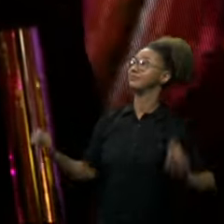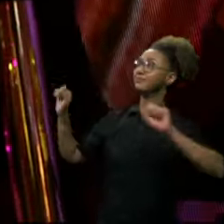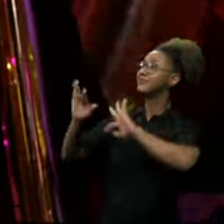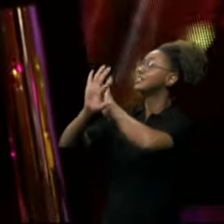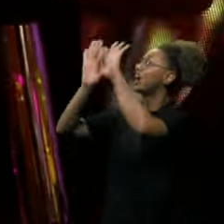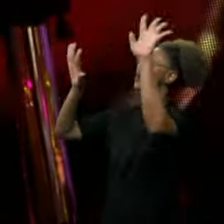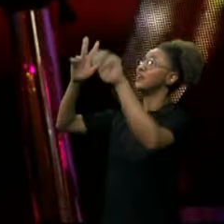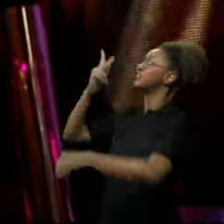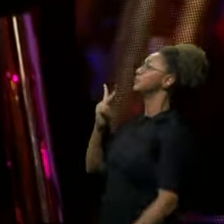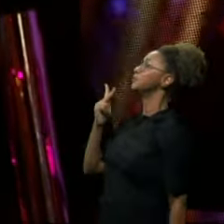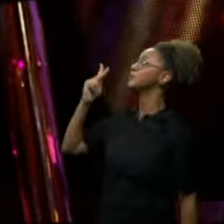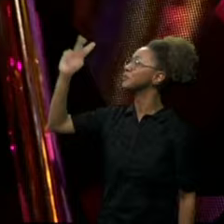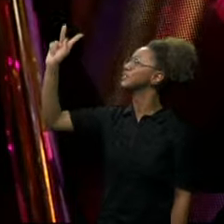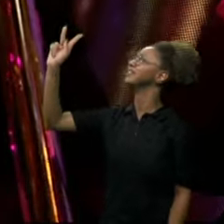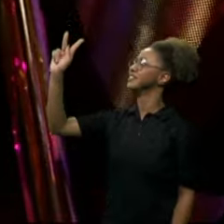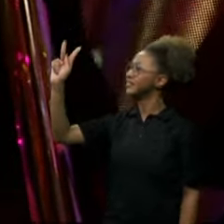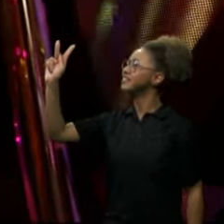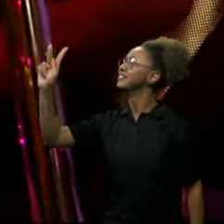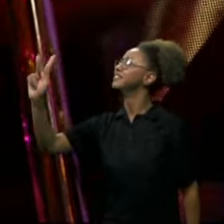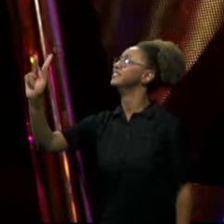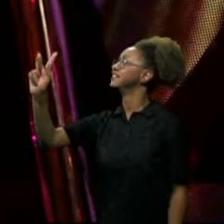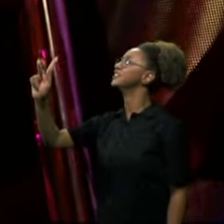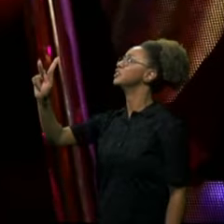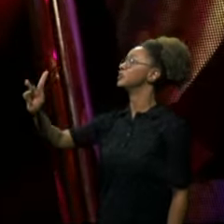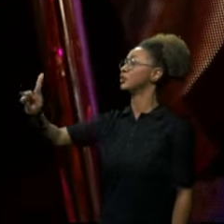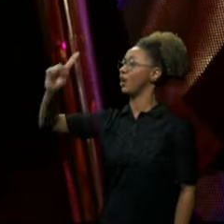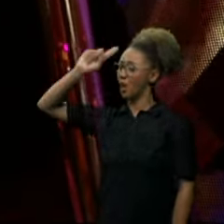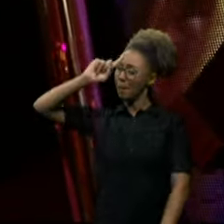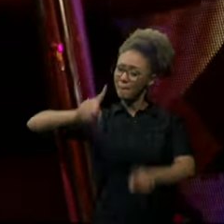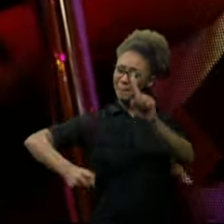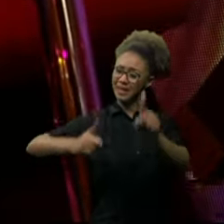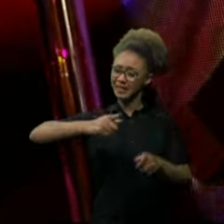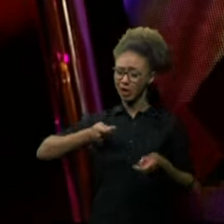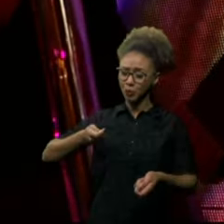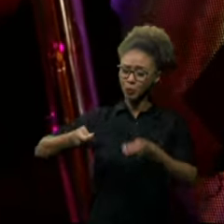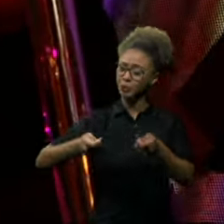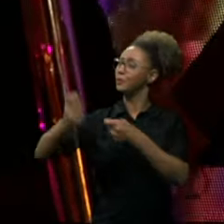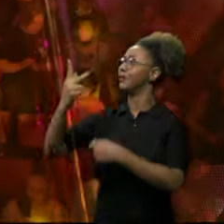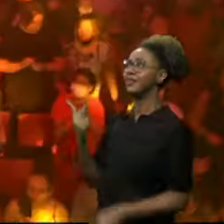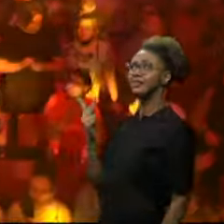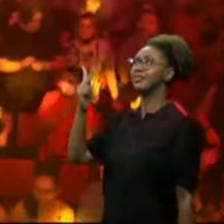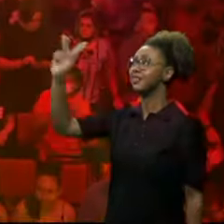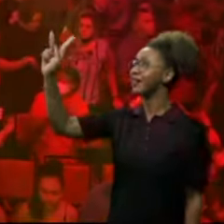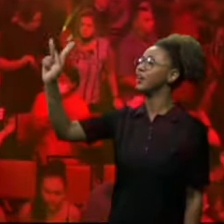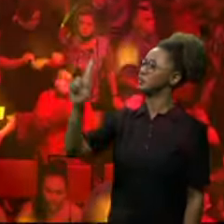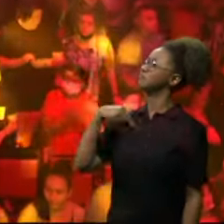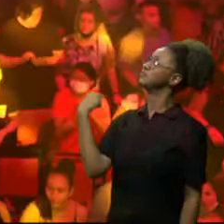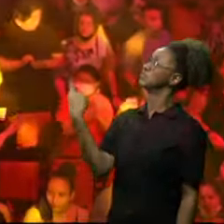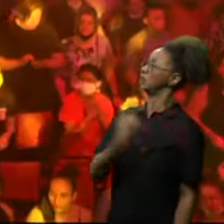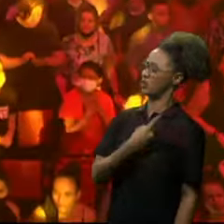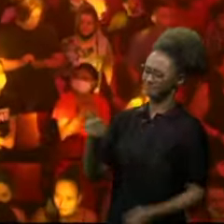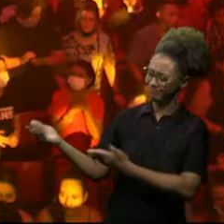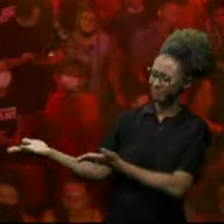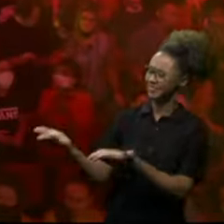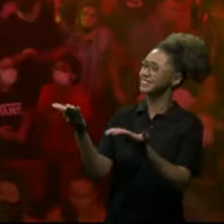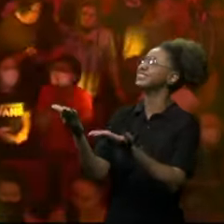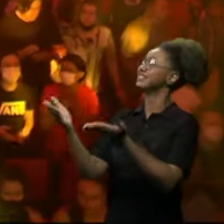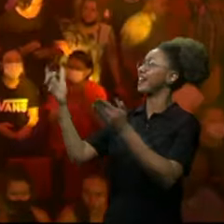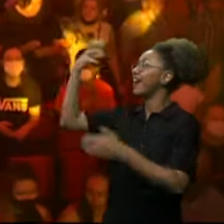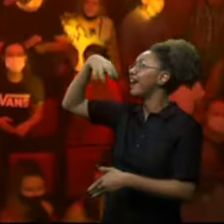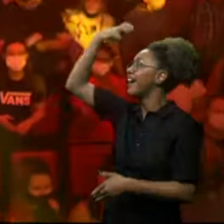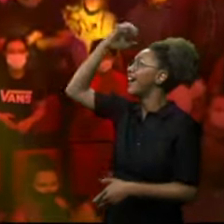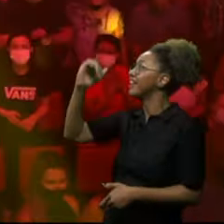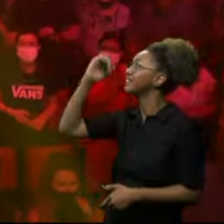agora todo mundo me te entronizamos Jesus alta